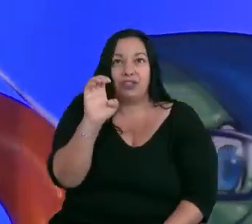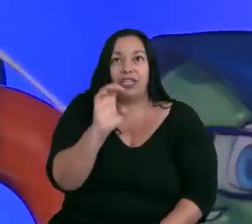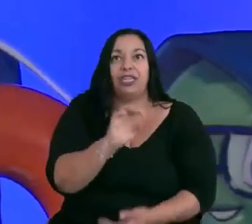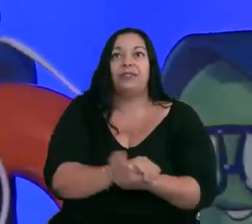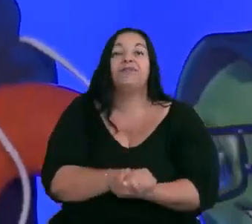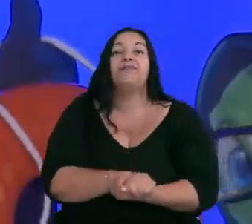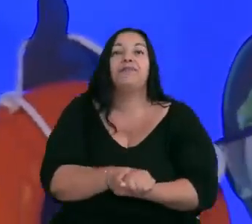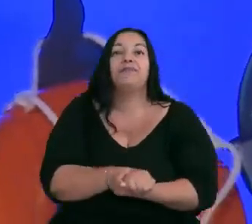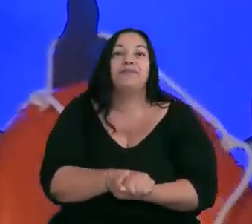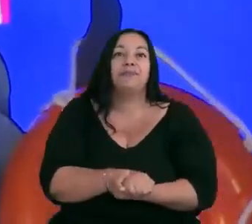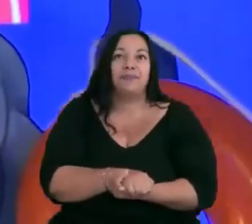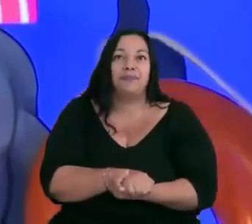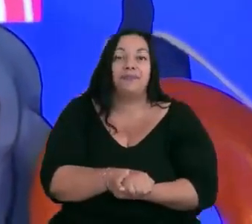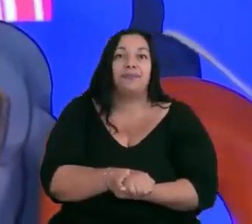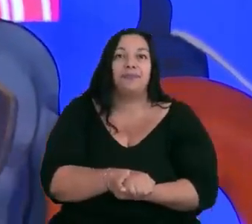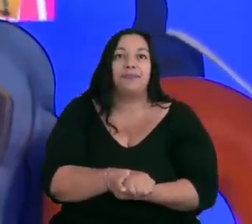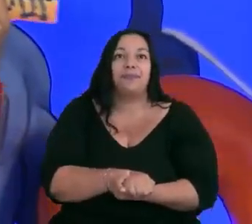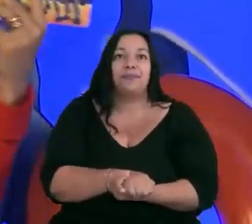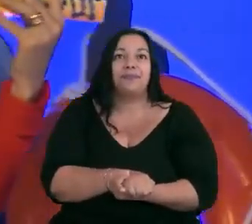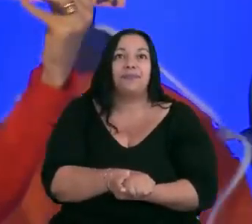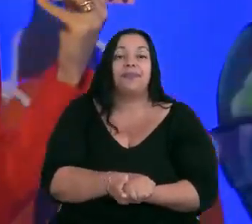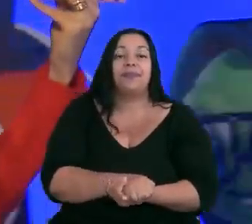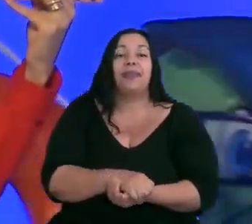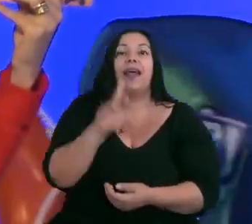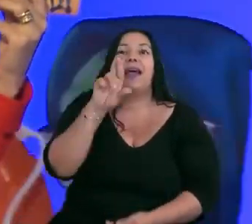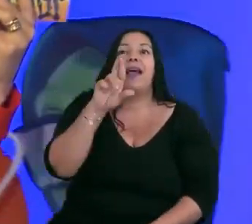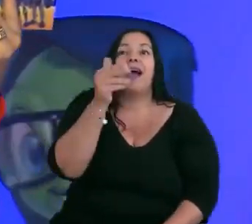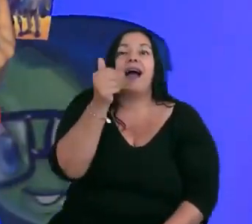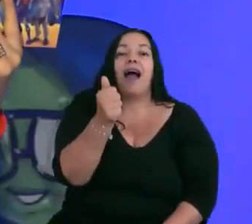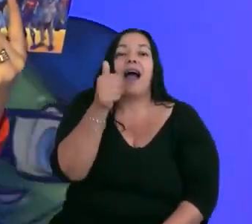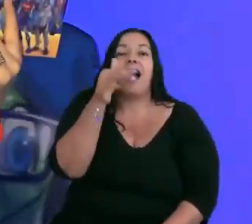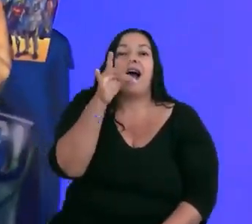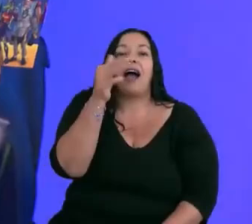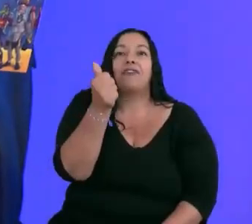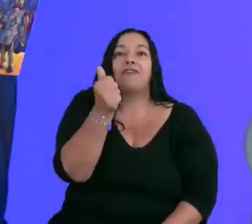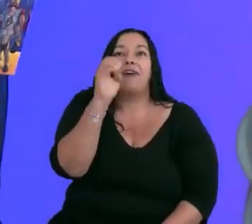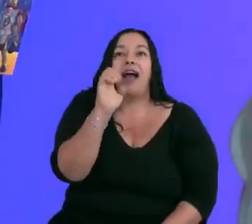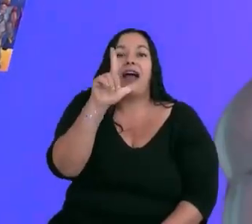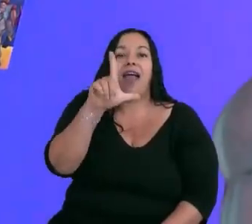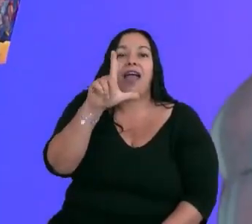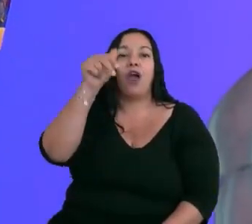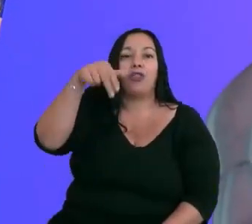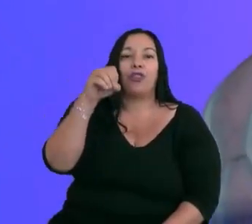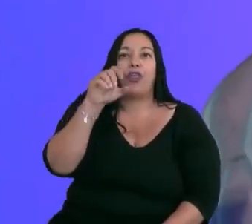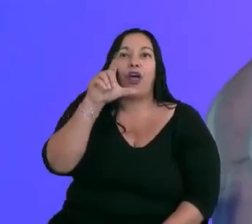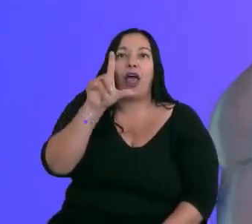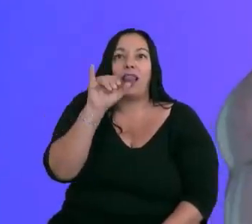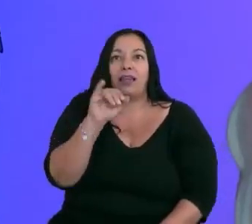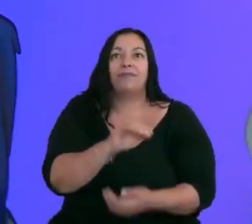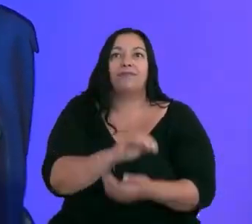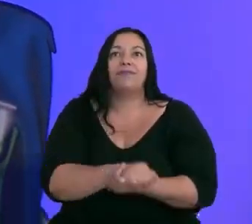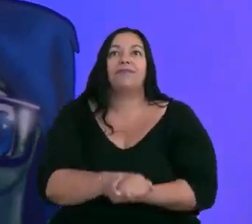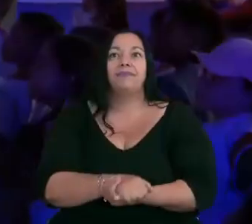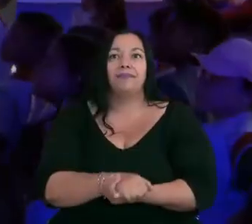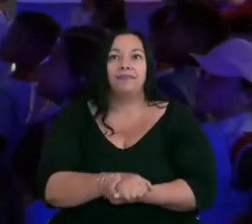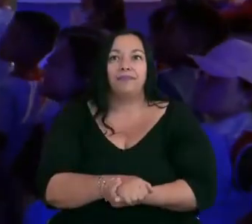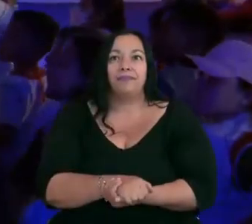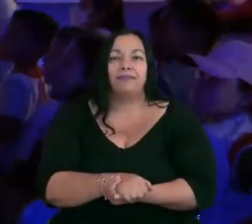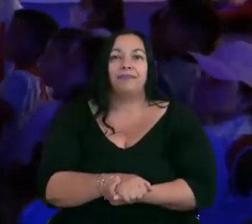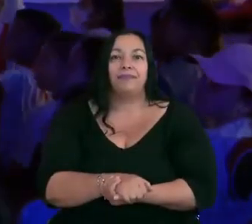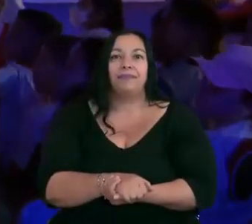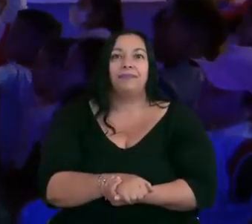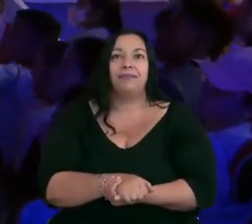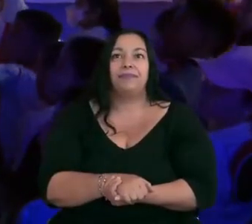Madormo, e também o Rafael Nolli. Rafael Nolli, cadê você, Rafael? Ah lá,